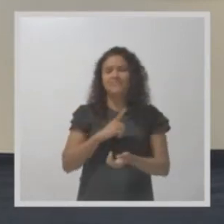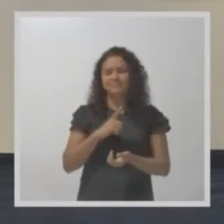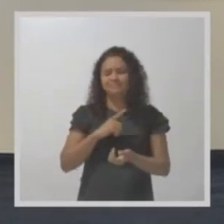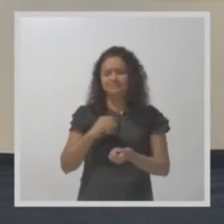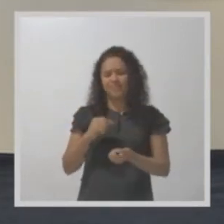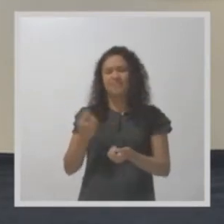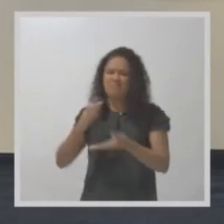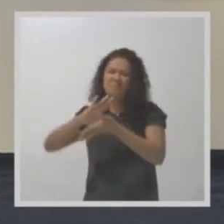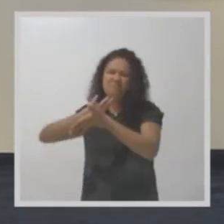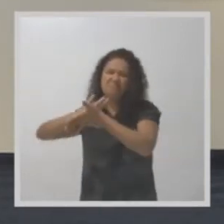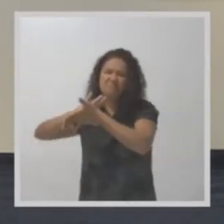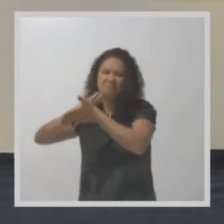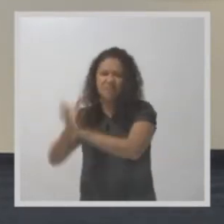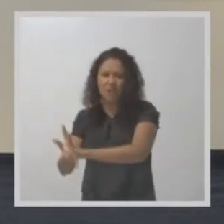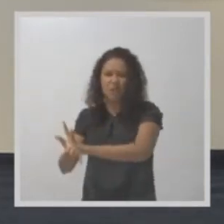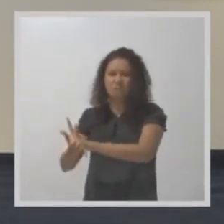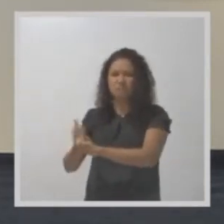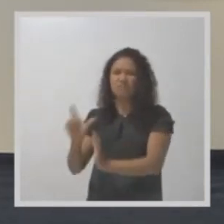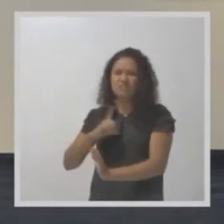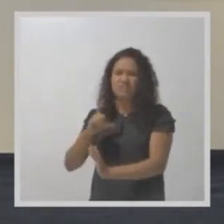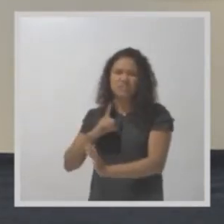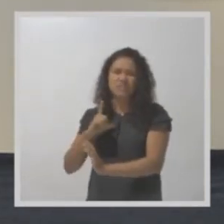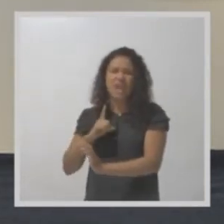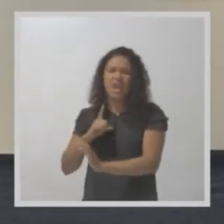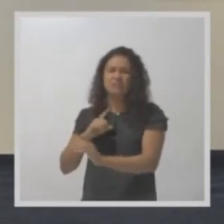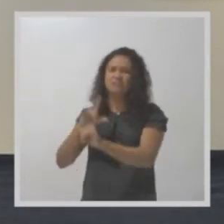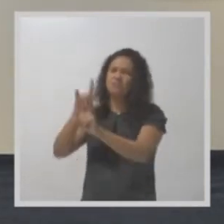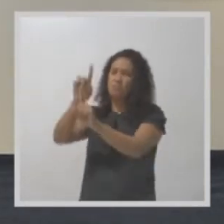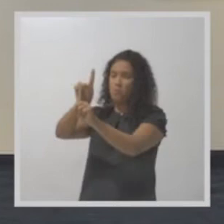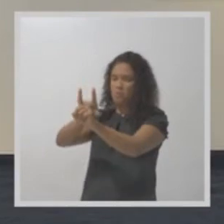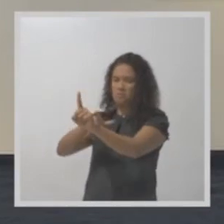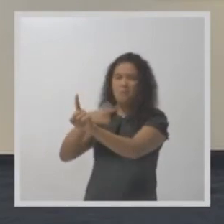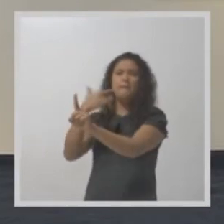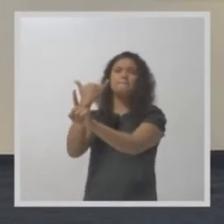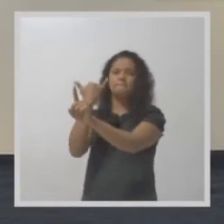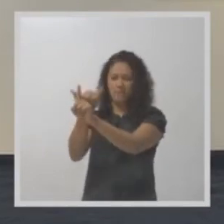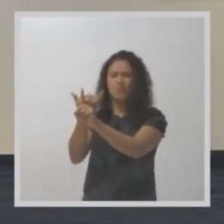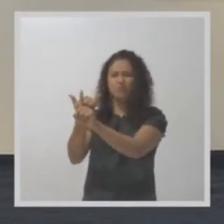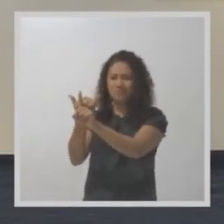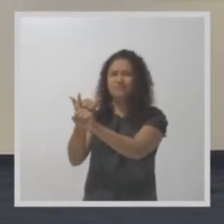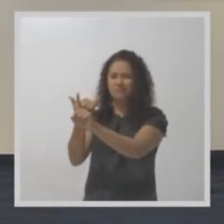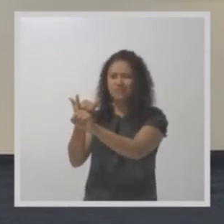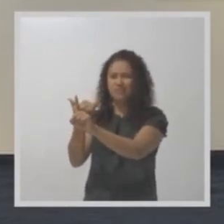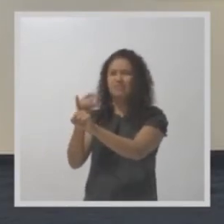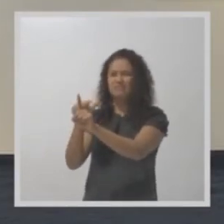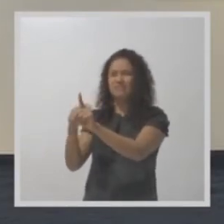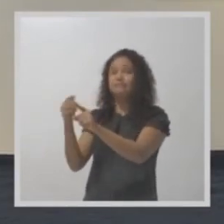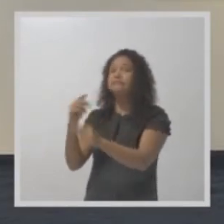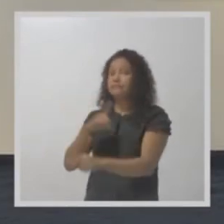chamamos de bullying, temos vários projetos na escola também para combater isso, o